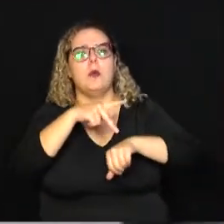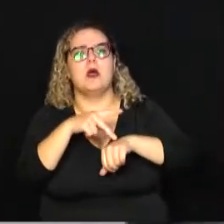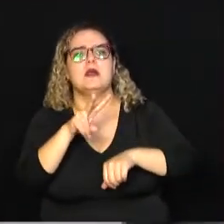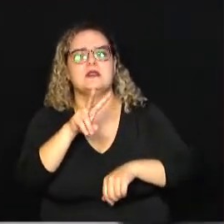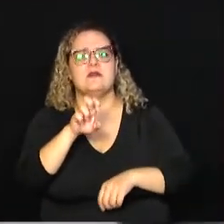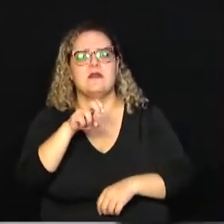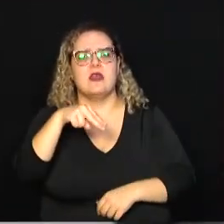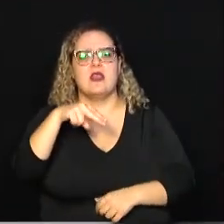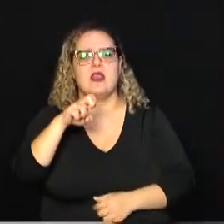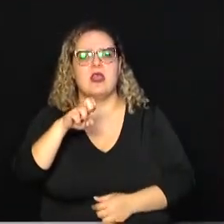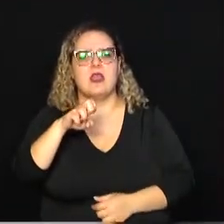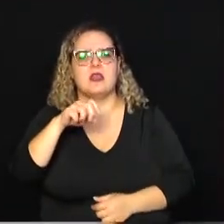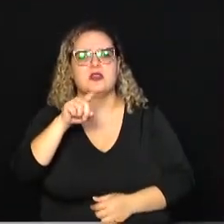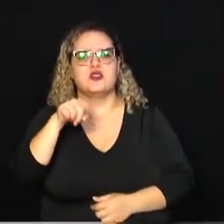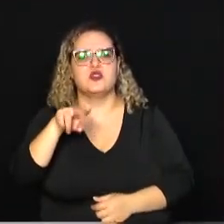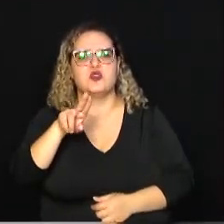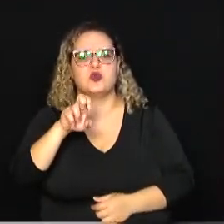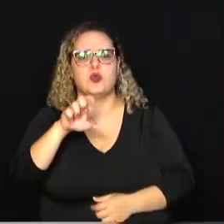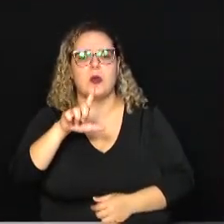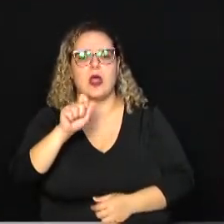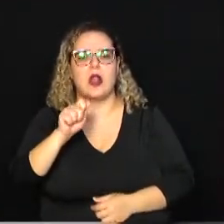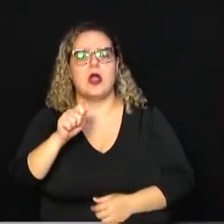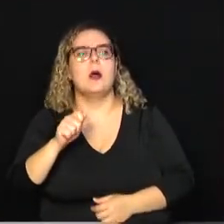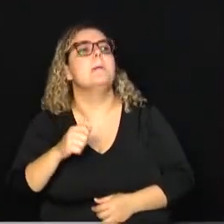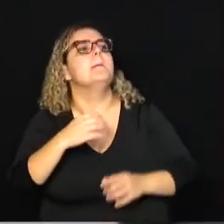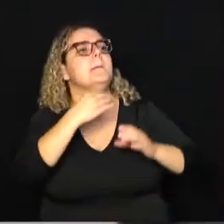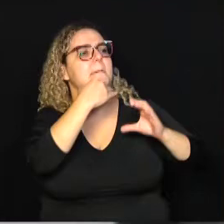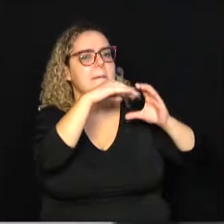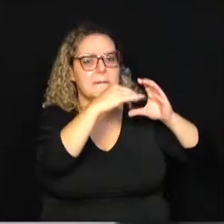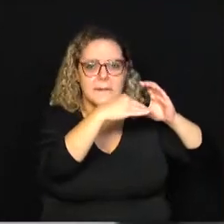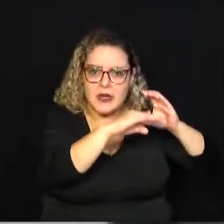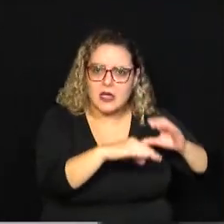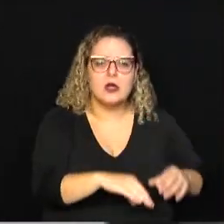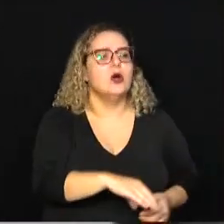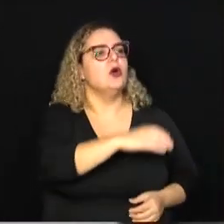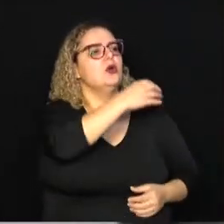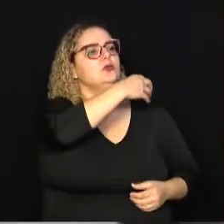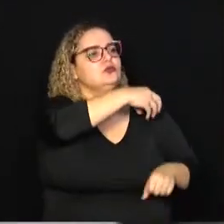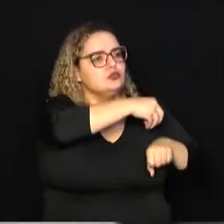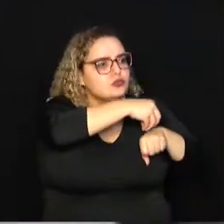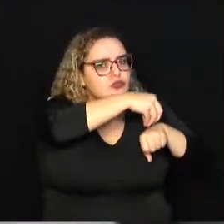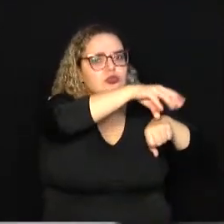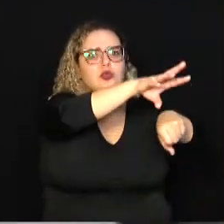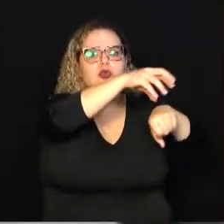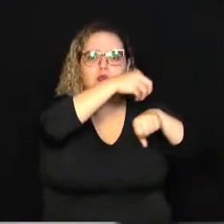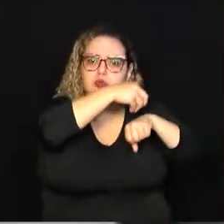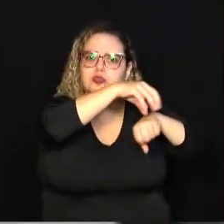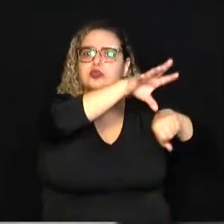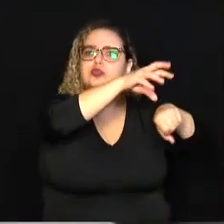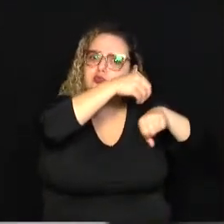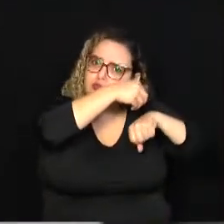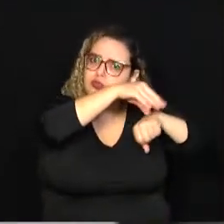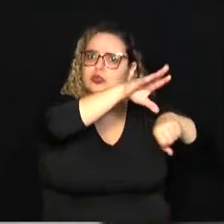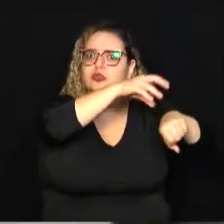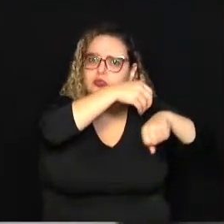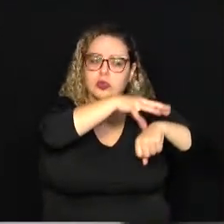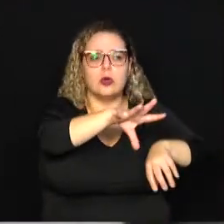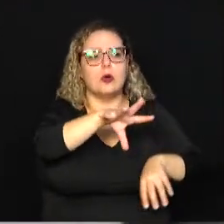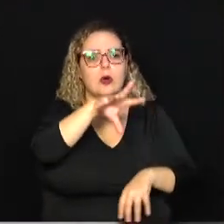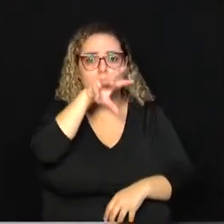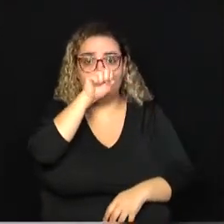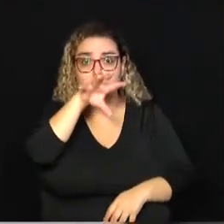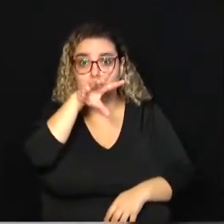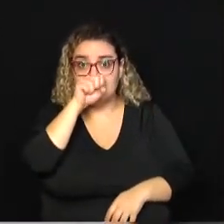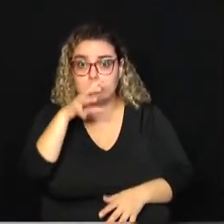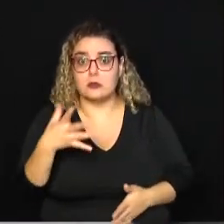quantidades importantes de oxigênio, né? Manaus conseguia produzir 28 mil metros cúbicos de oxigênio para uso